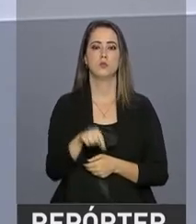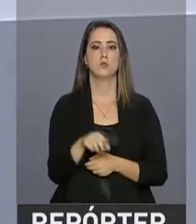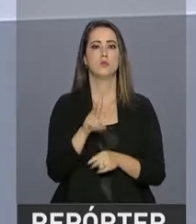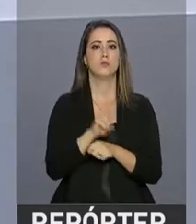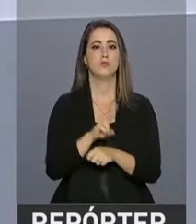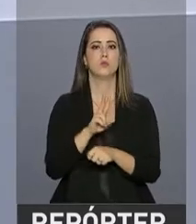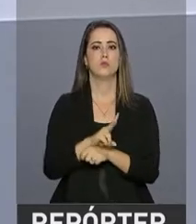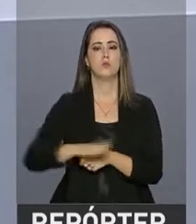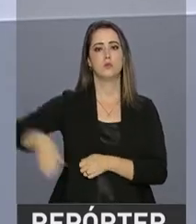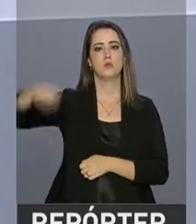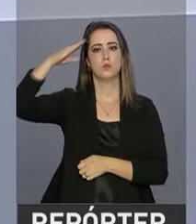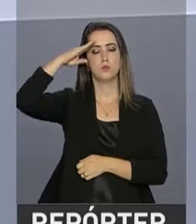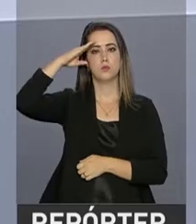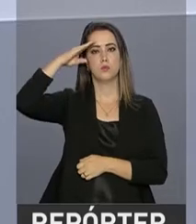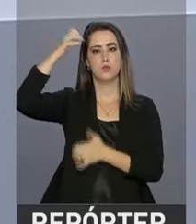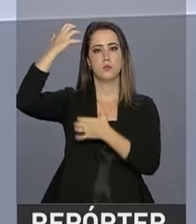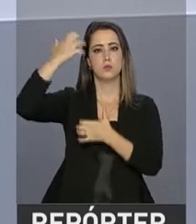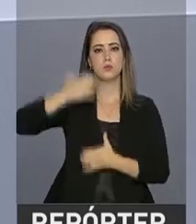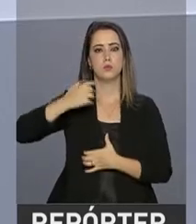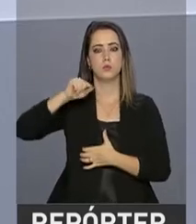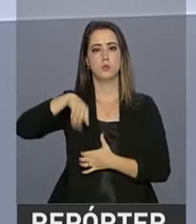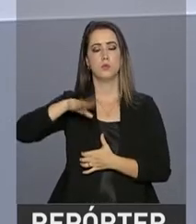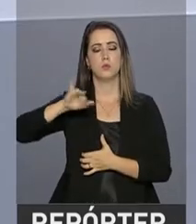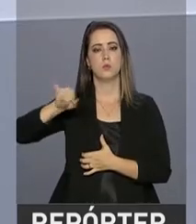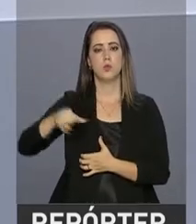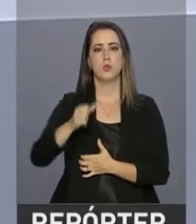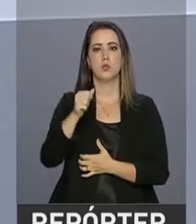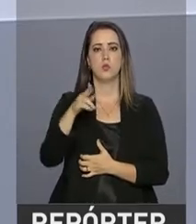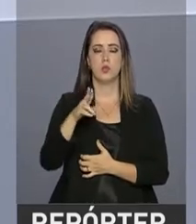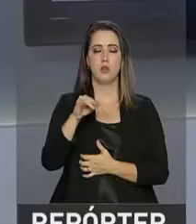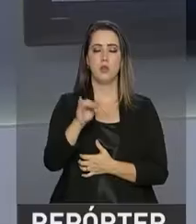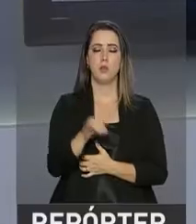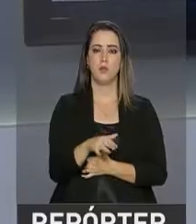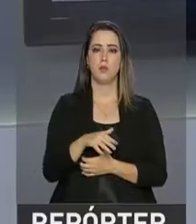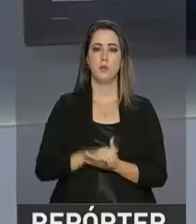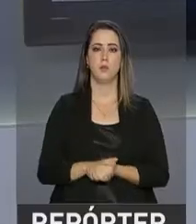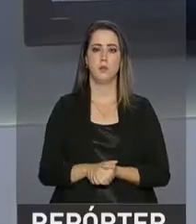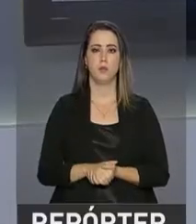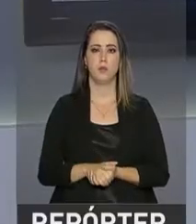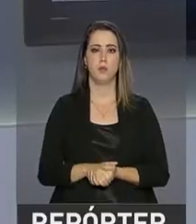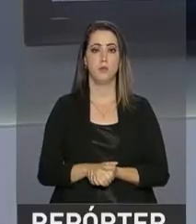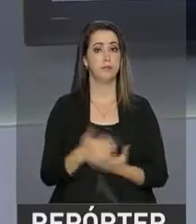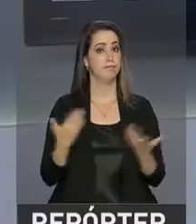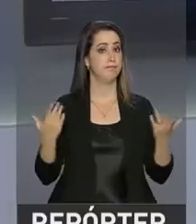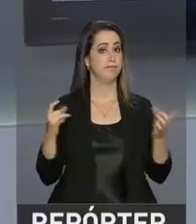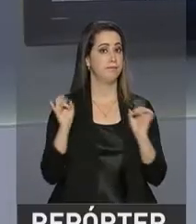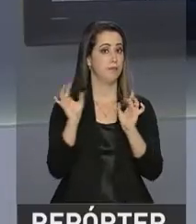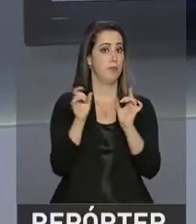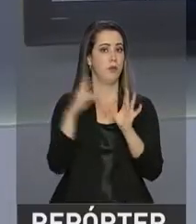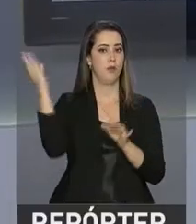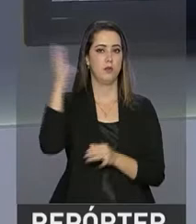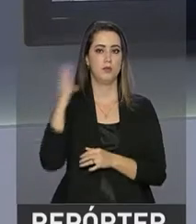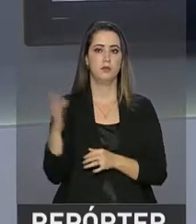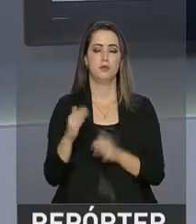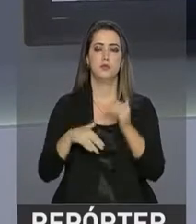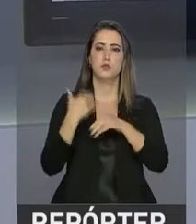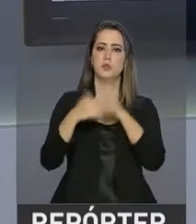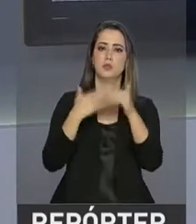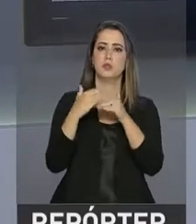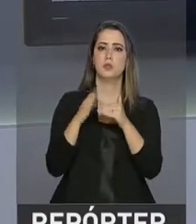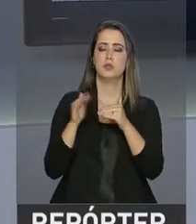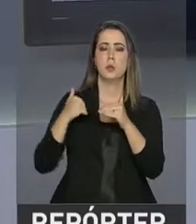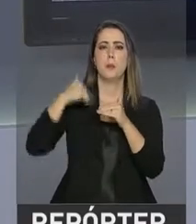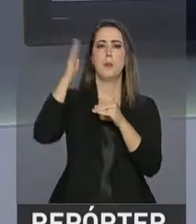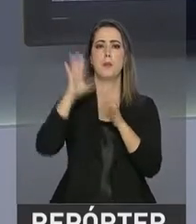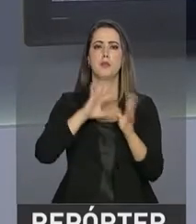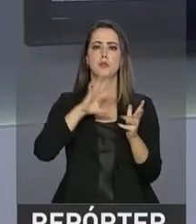ministro interino da Defesa, o general Joaquim Silva e Luna. E as exportações brasileiras cresceram acima